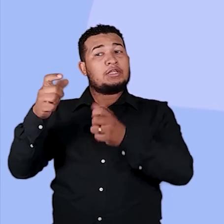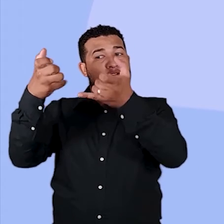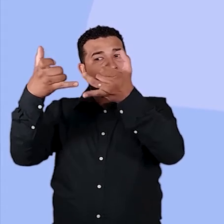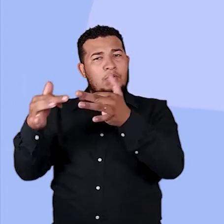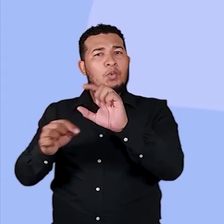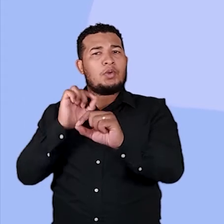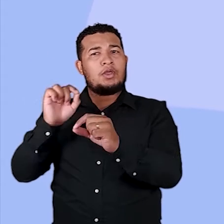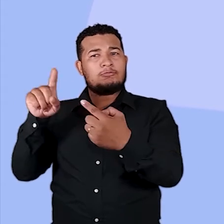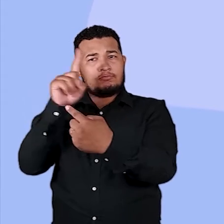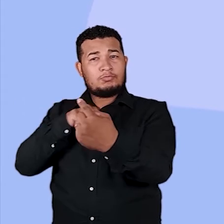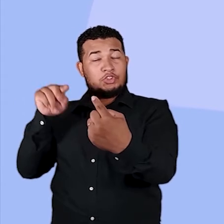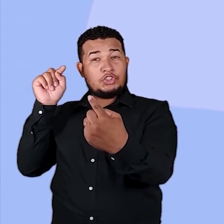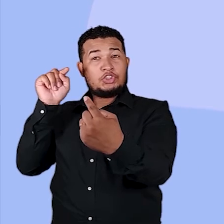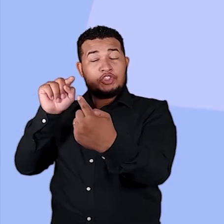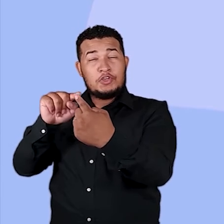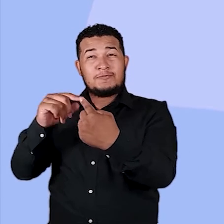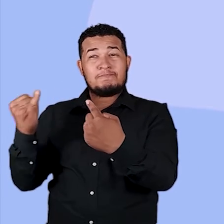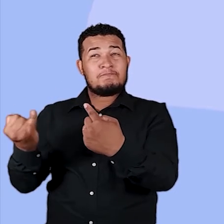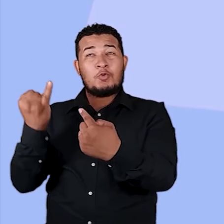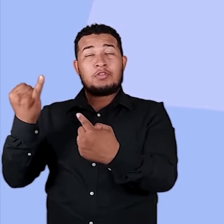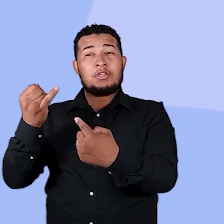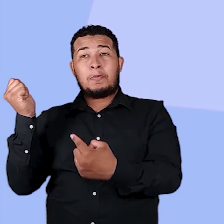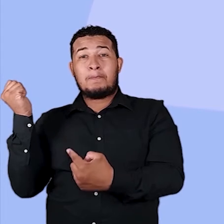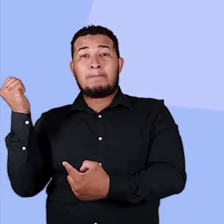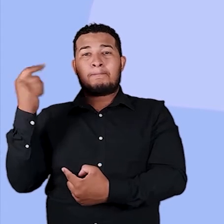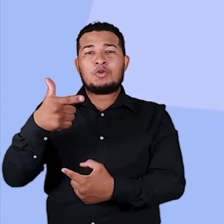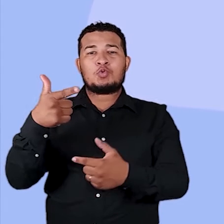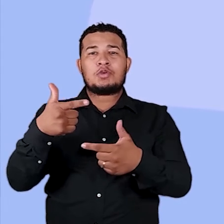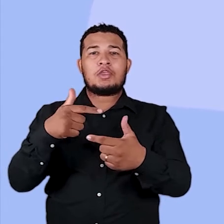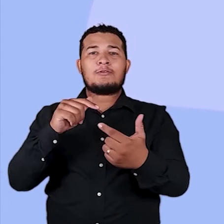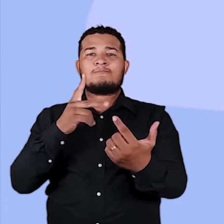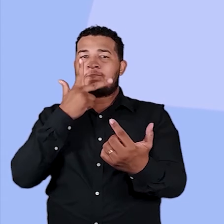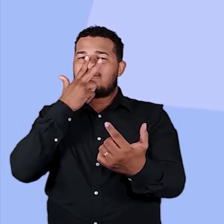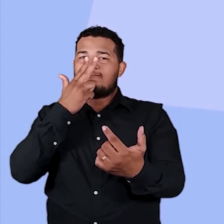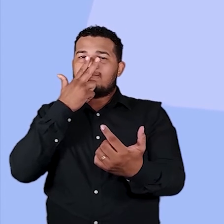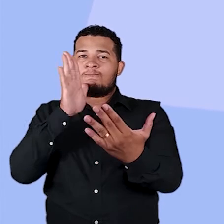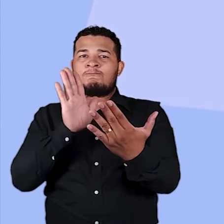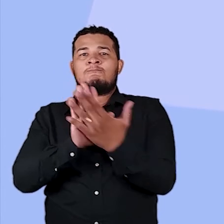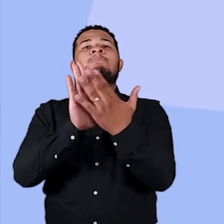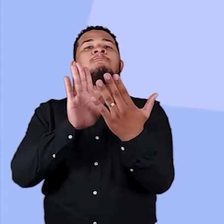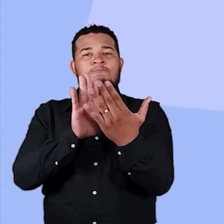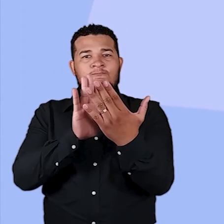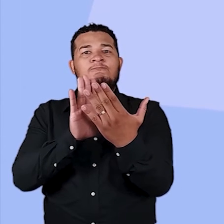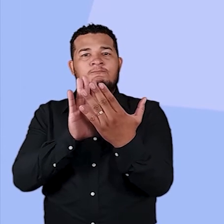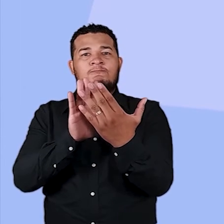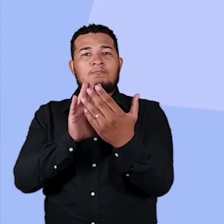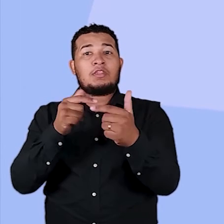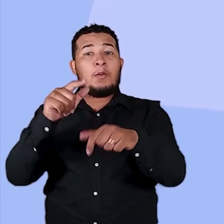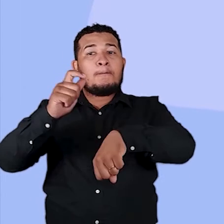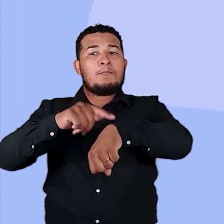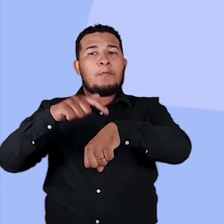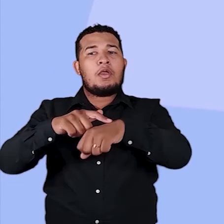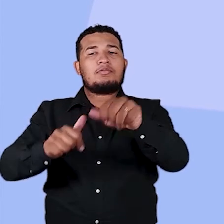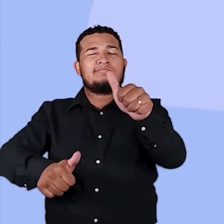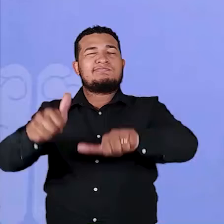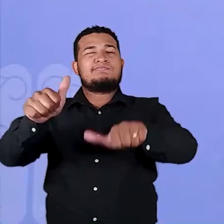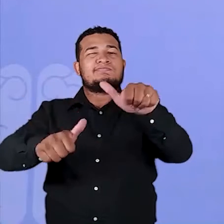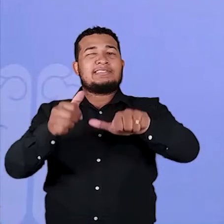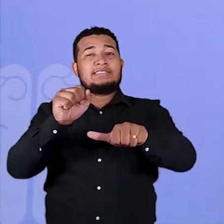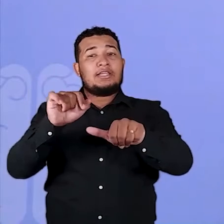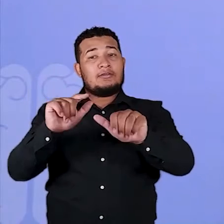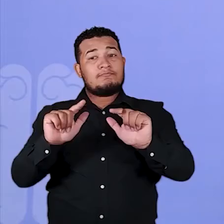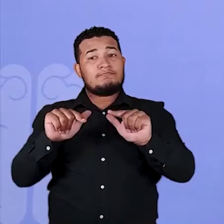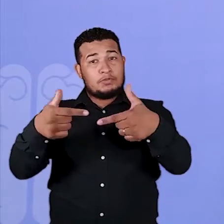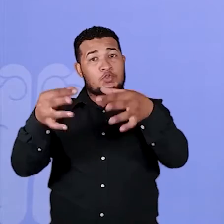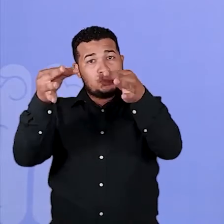a intenção é mais importante do que a consequência de uma ação na hora da gente avaliar